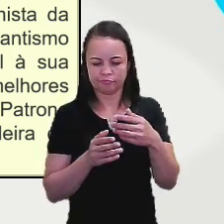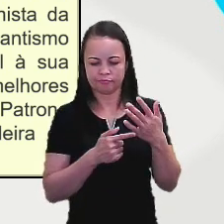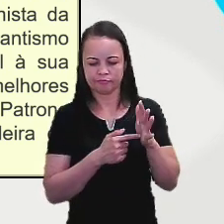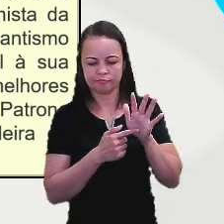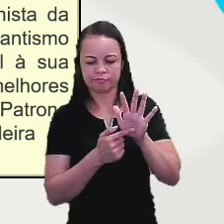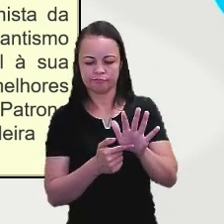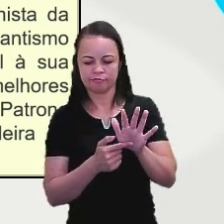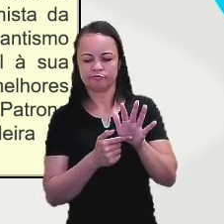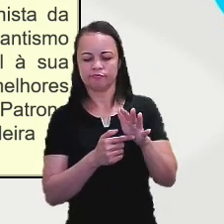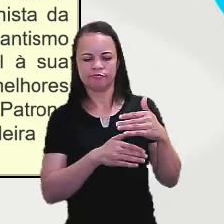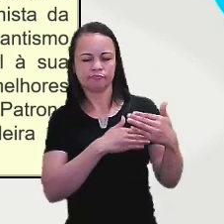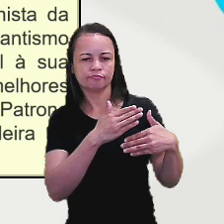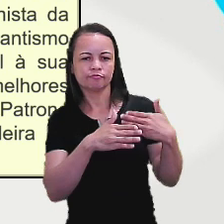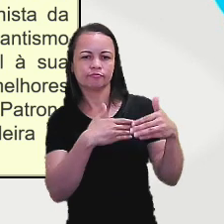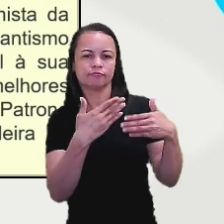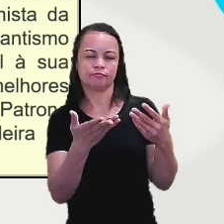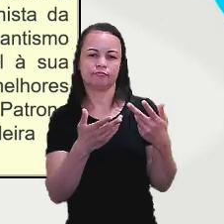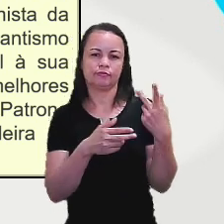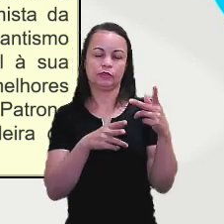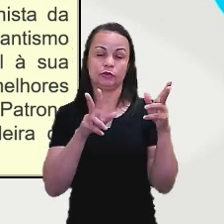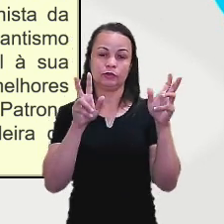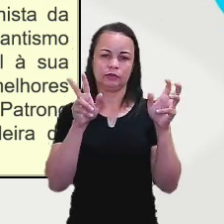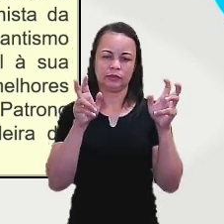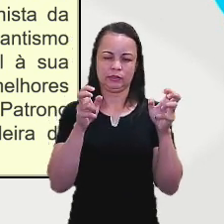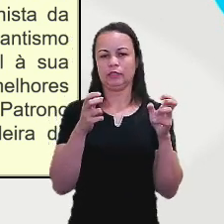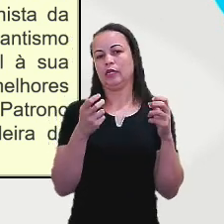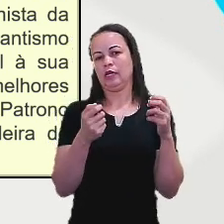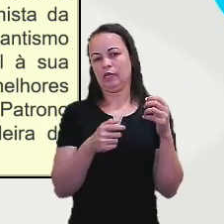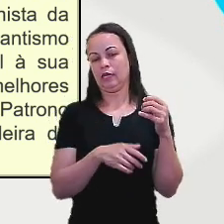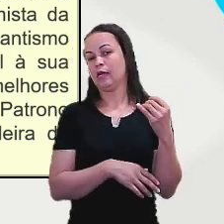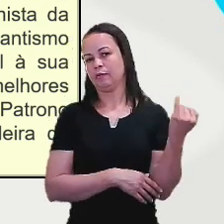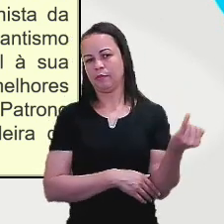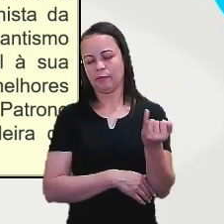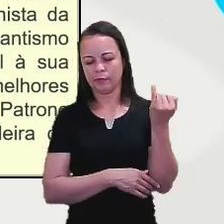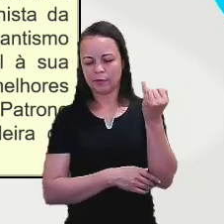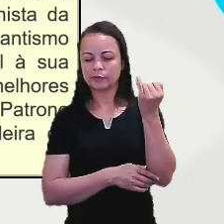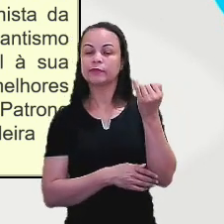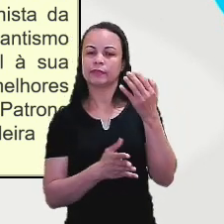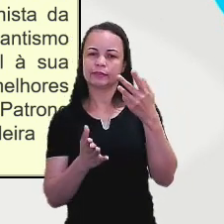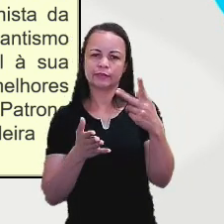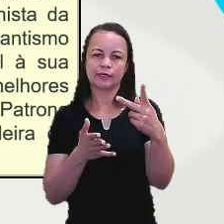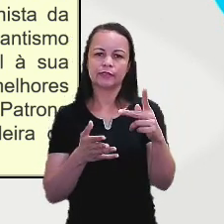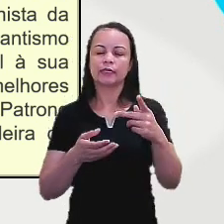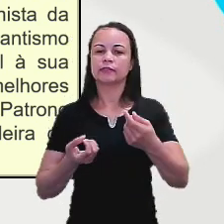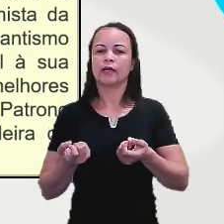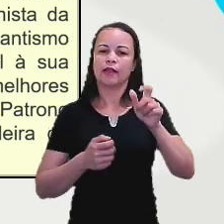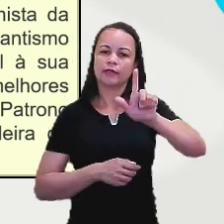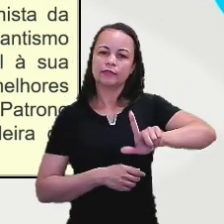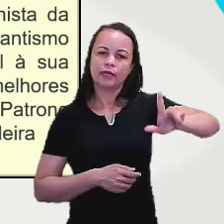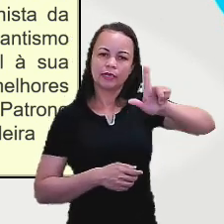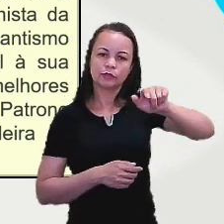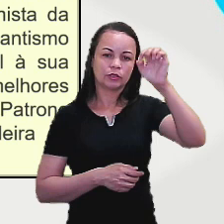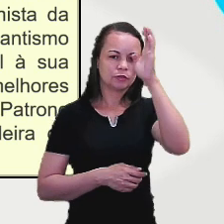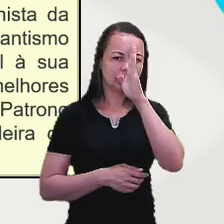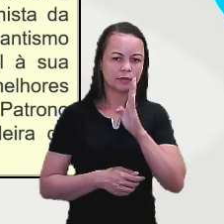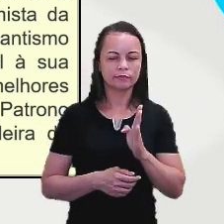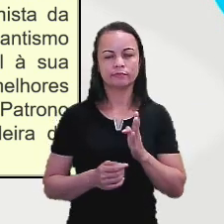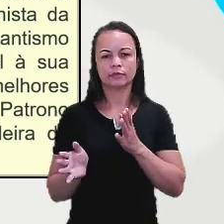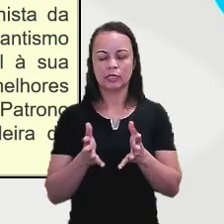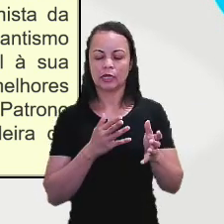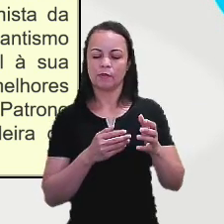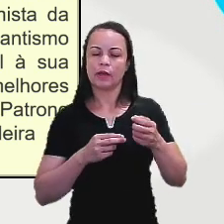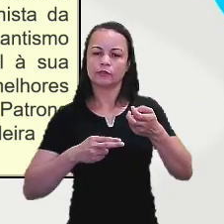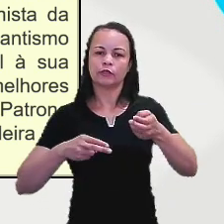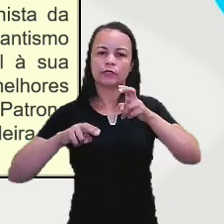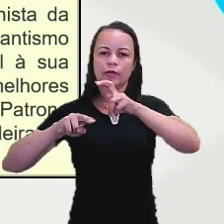sua literatura. É considerado um dos melhores poetas líricos da literatura brasileira. É patrono da cadeira de número